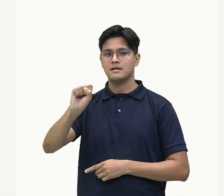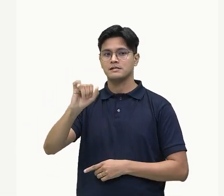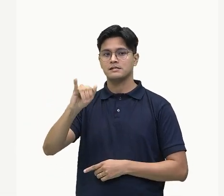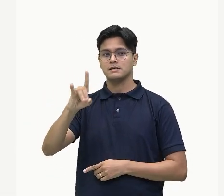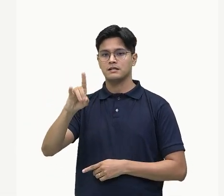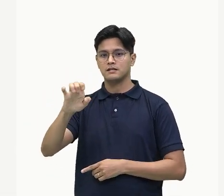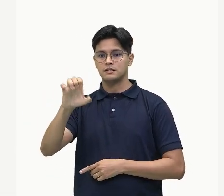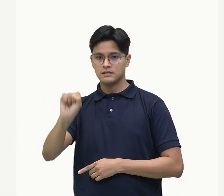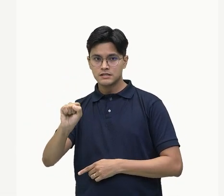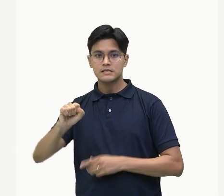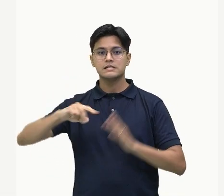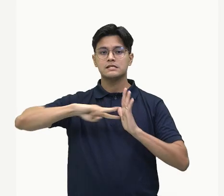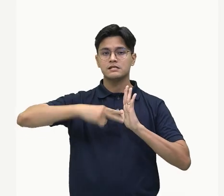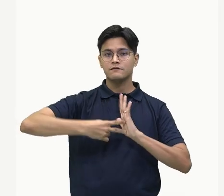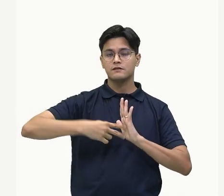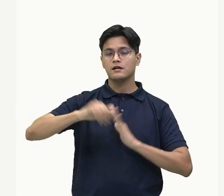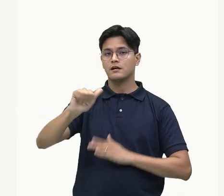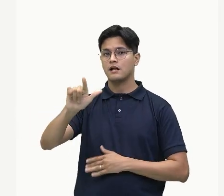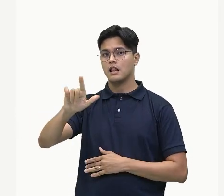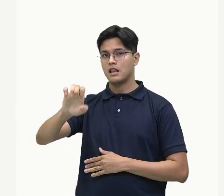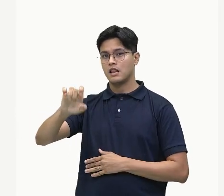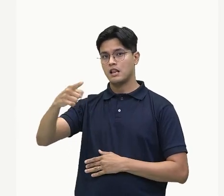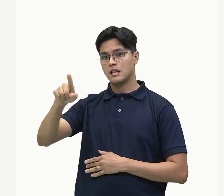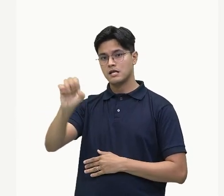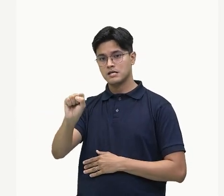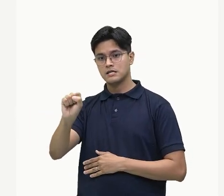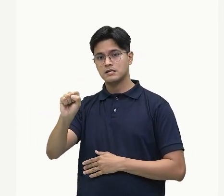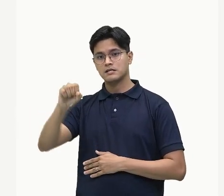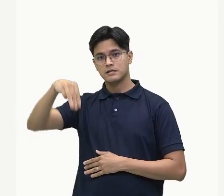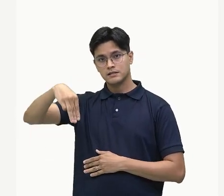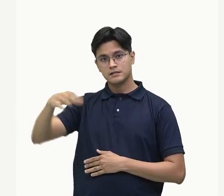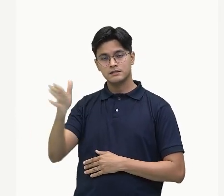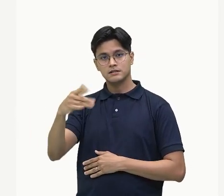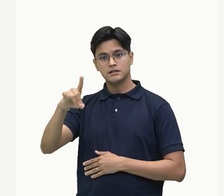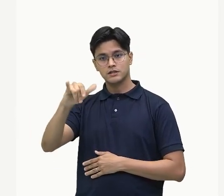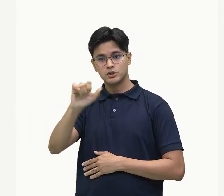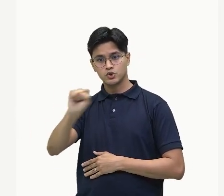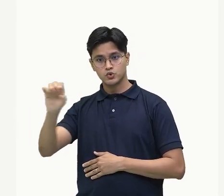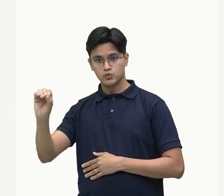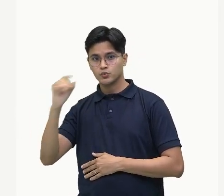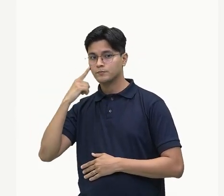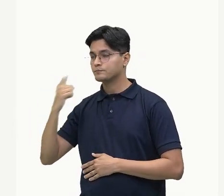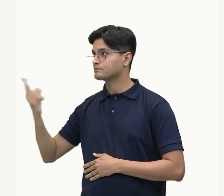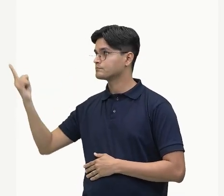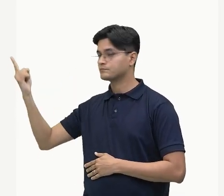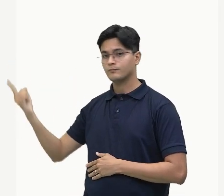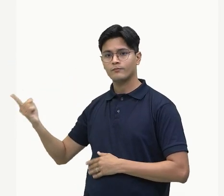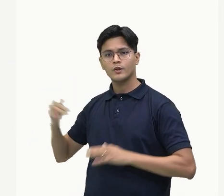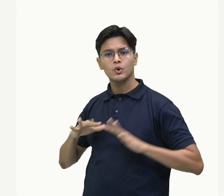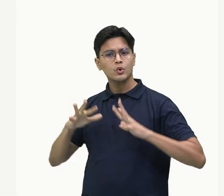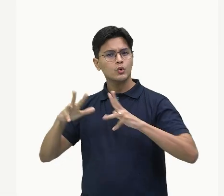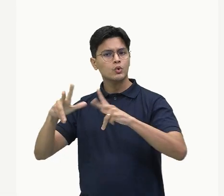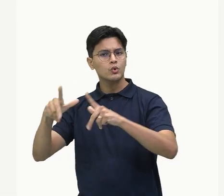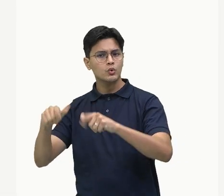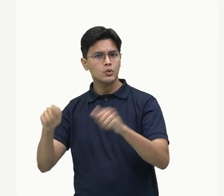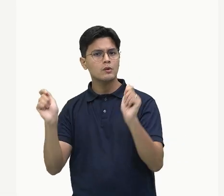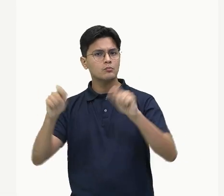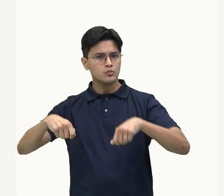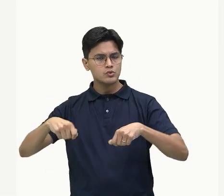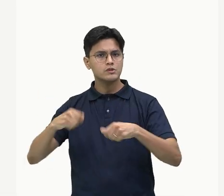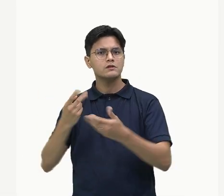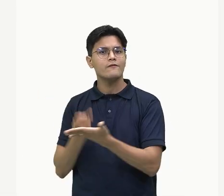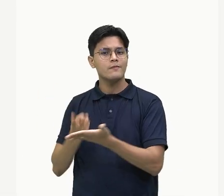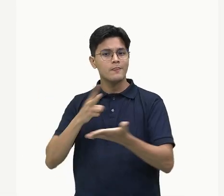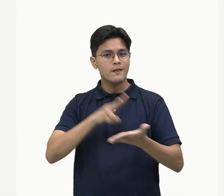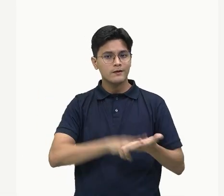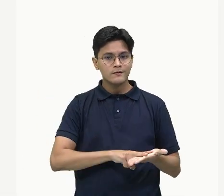além do mais, e também. Todas essas aqui, gente, elas podem ser traduzidas como